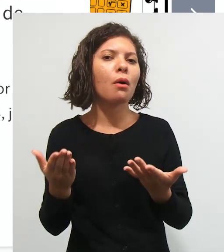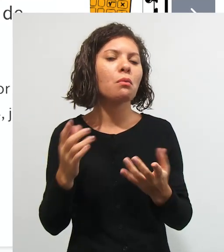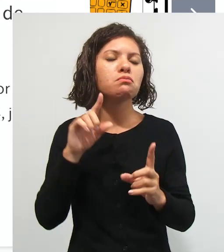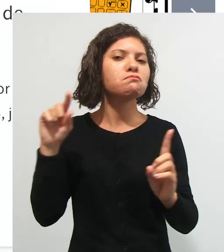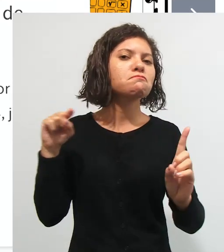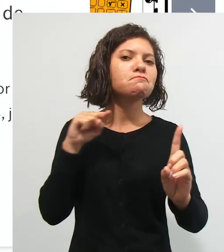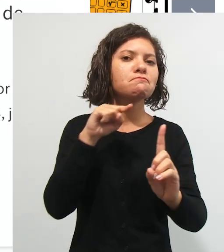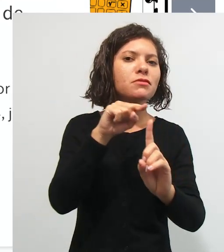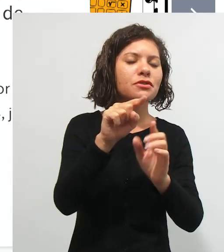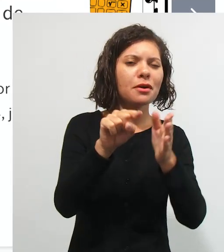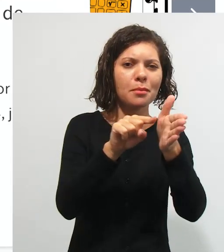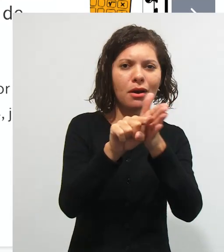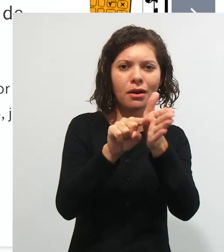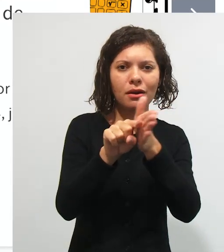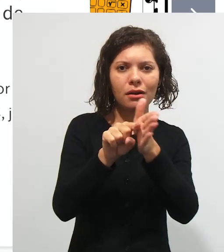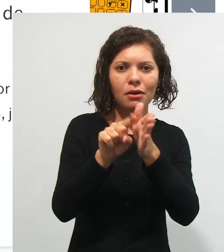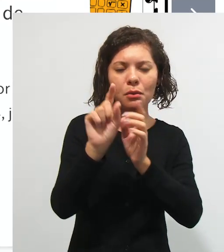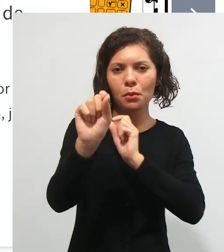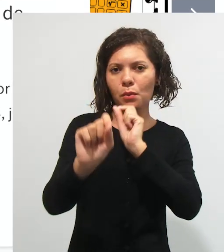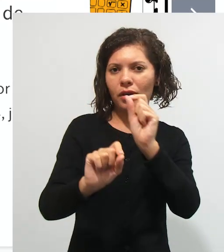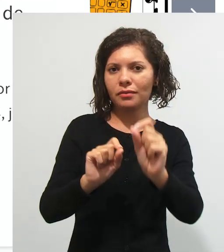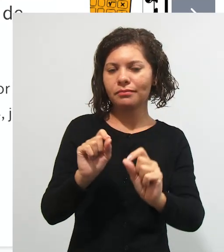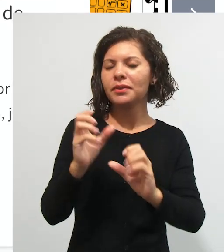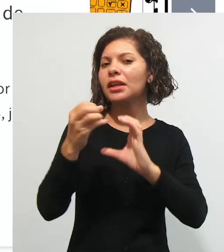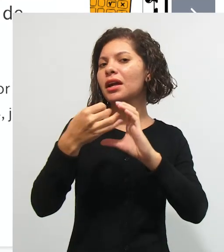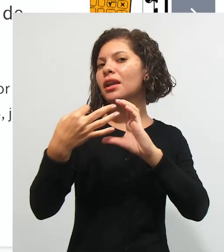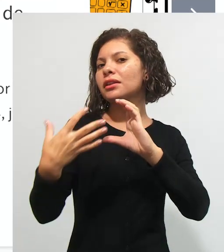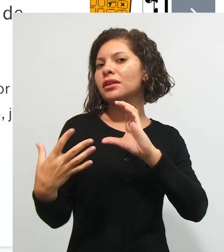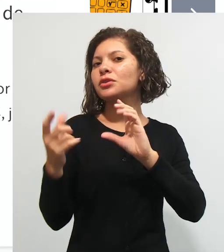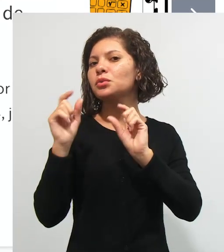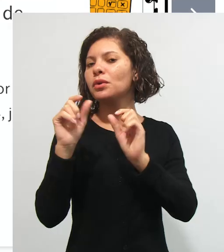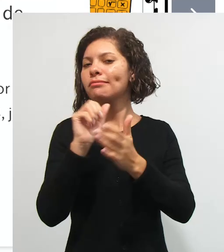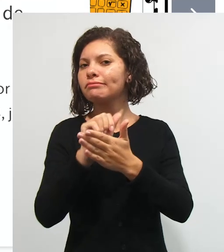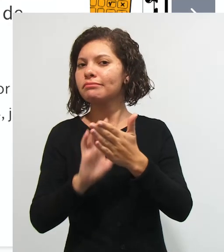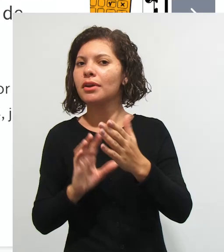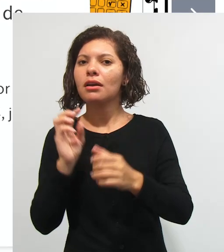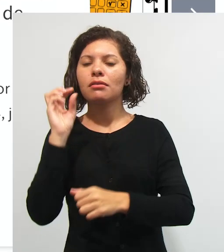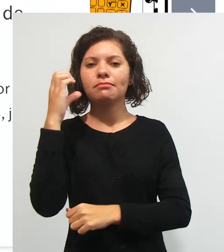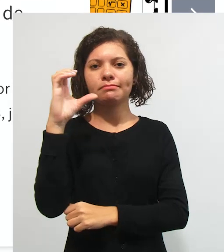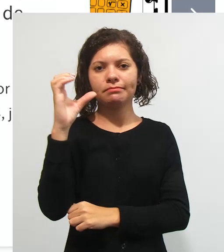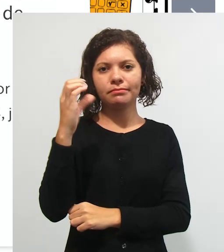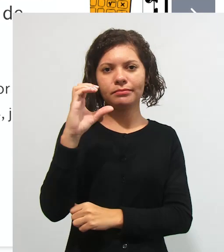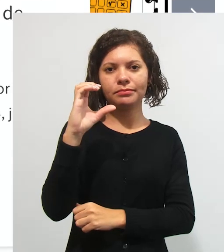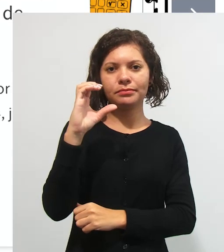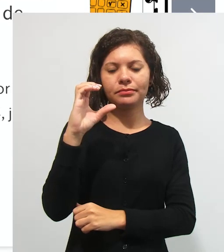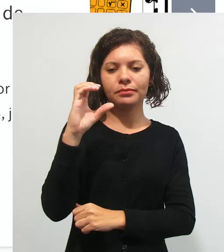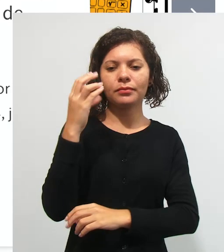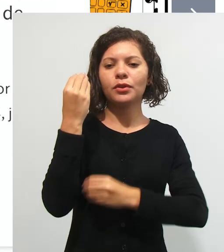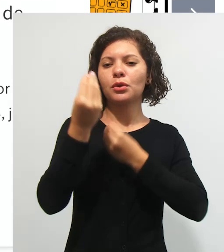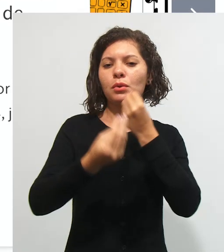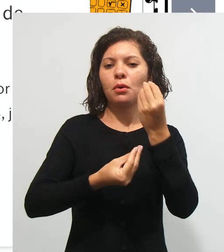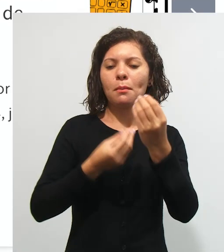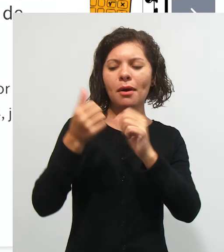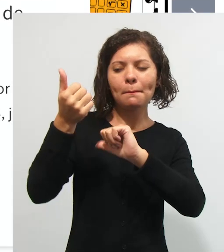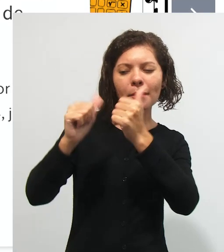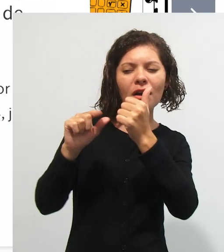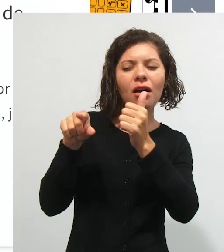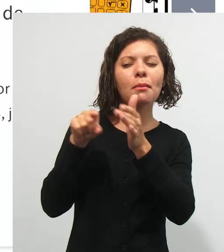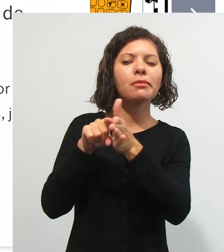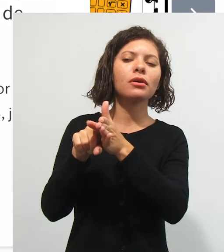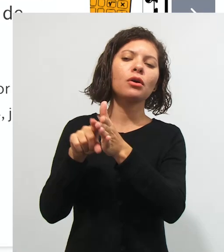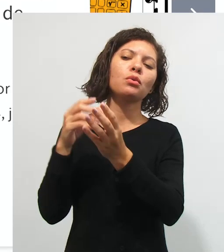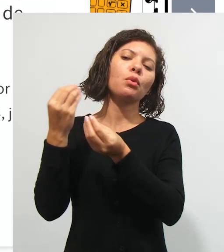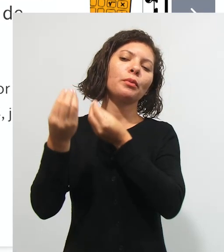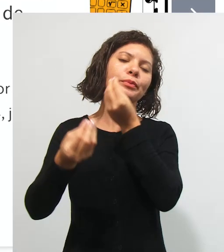pesquisa? O que caracteriza um trabalho científico? Como julgar uma boa pesquisa? Fazer ciência